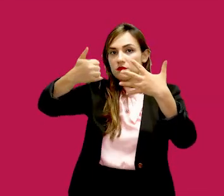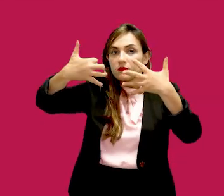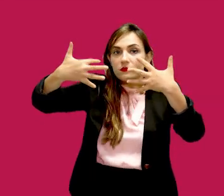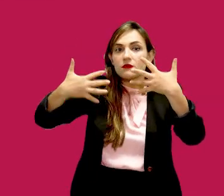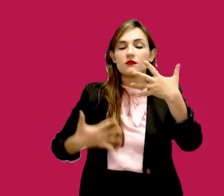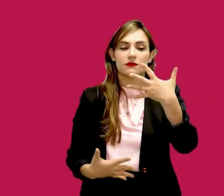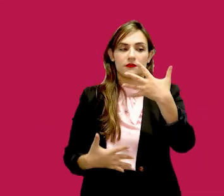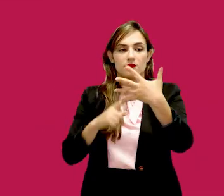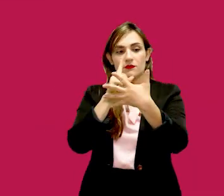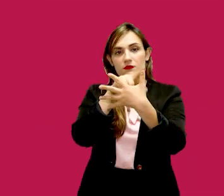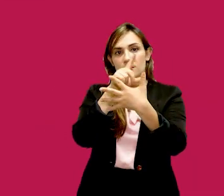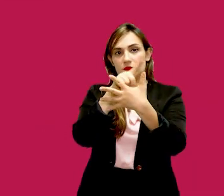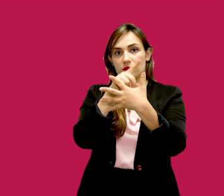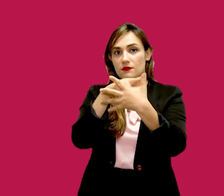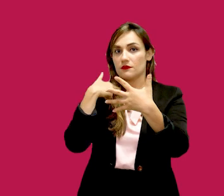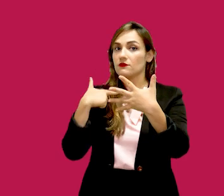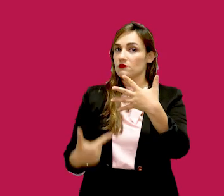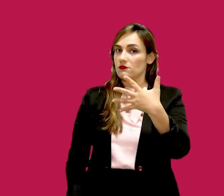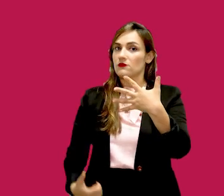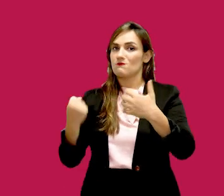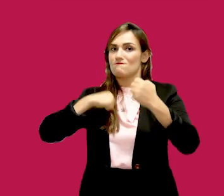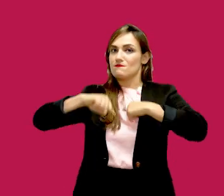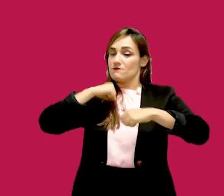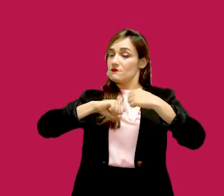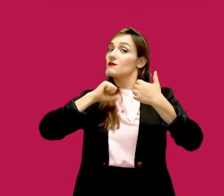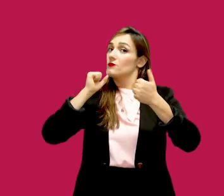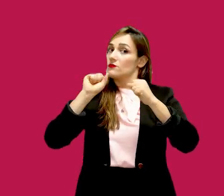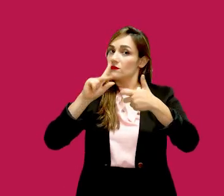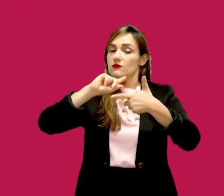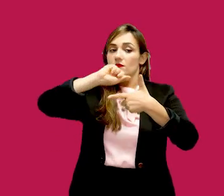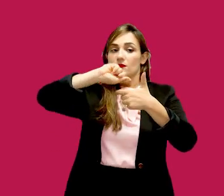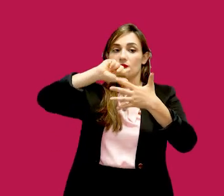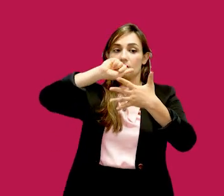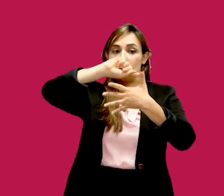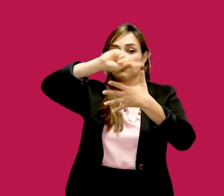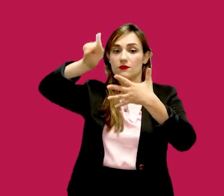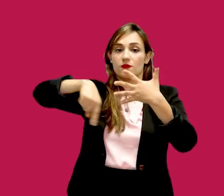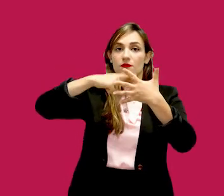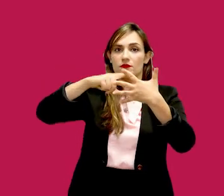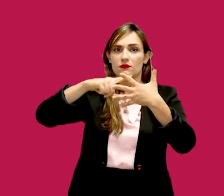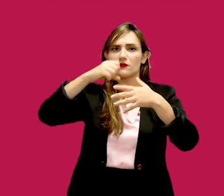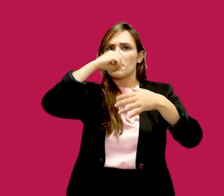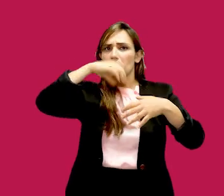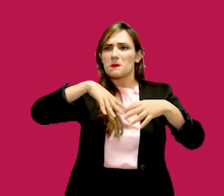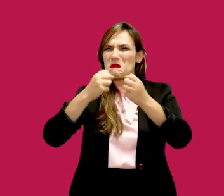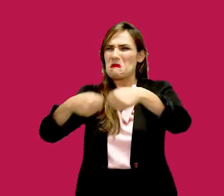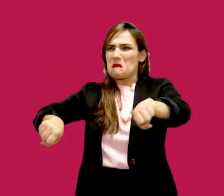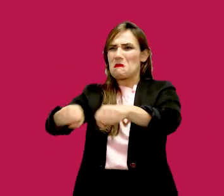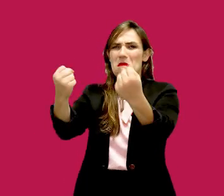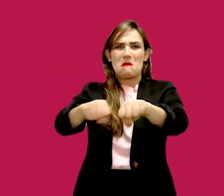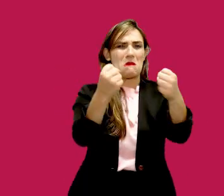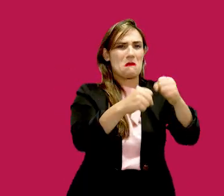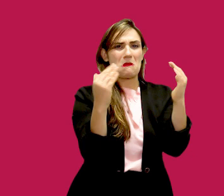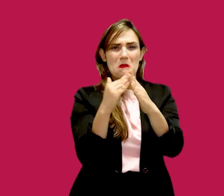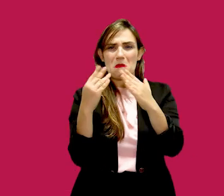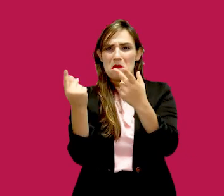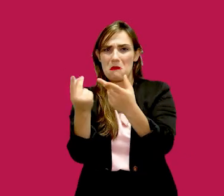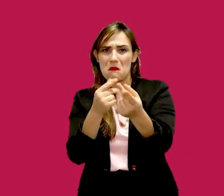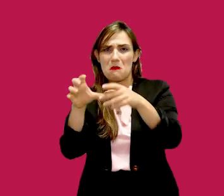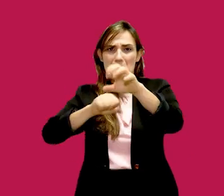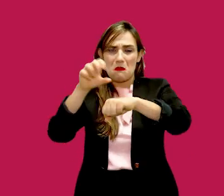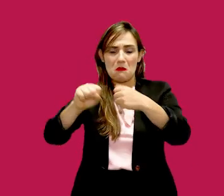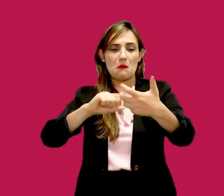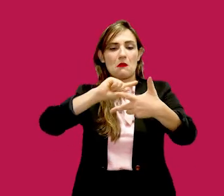física é uma delas, mas nós temos a violência patrimonial, nós temos a violência sexual, nós temos a